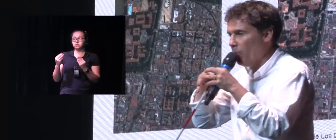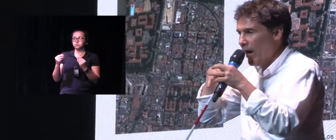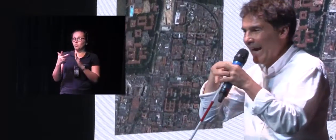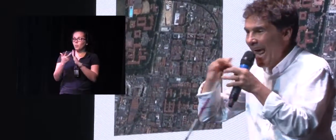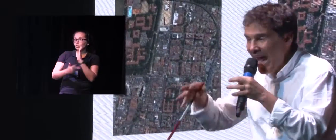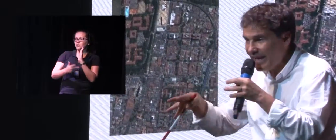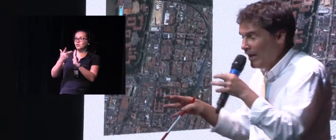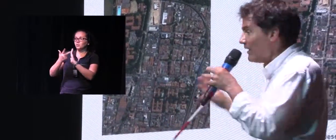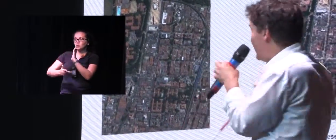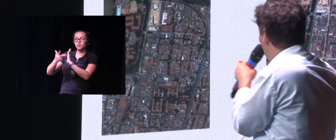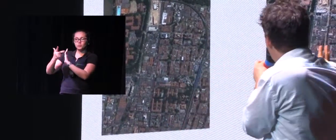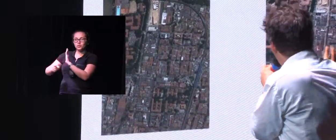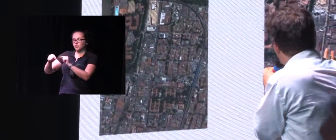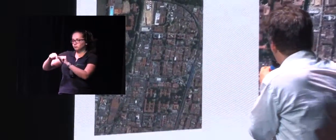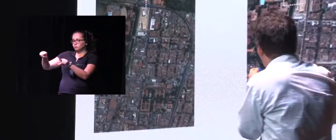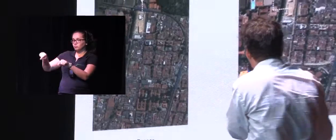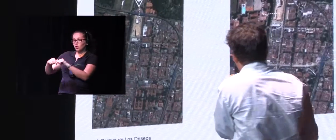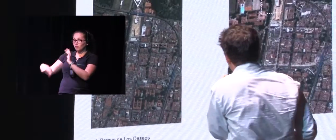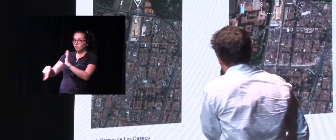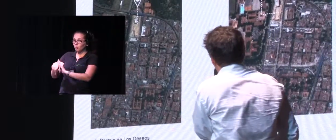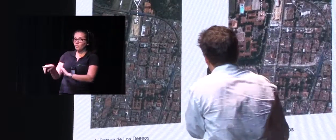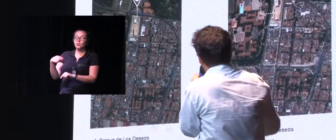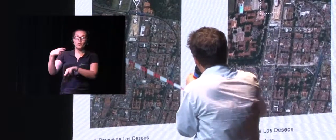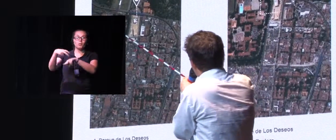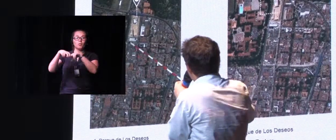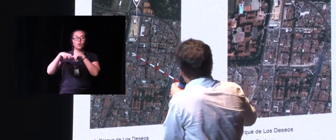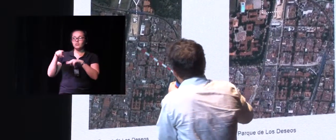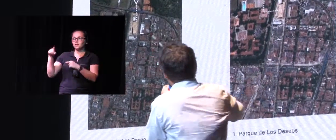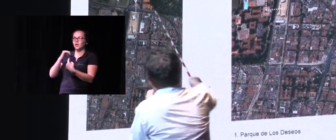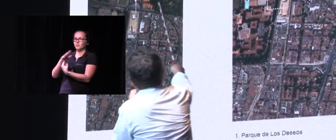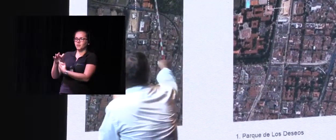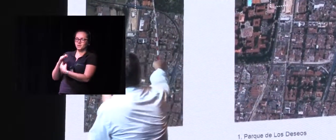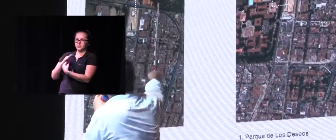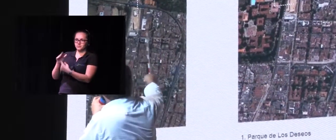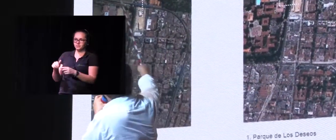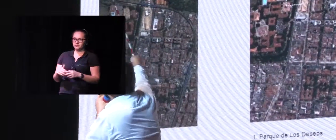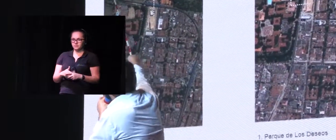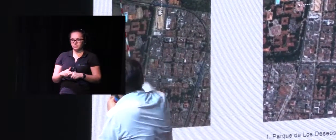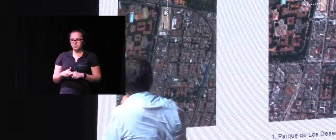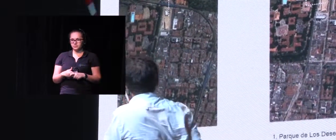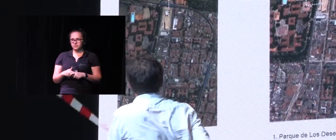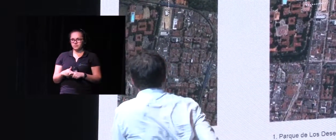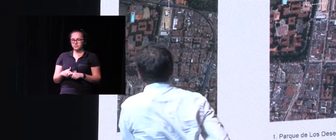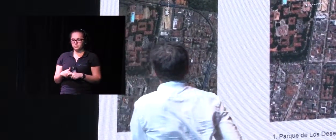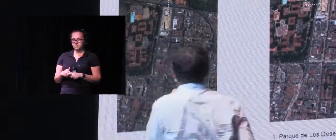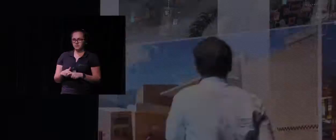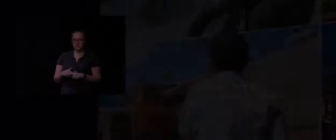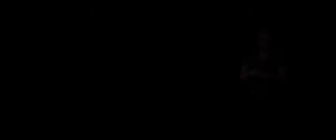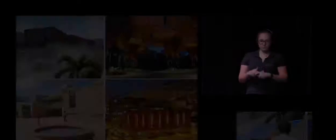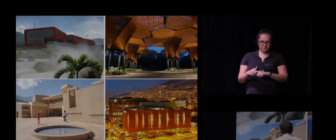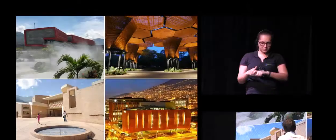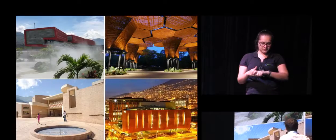começaram a aparecer muitos projetos naquele lugar em razão daquela praça.